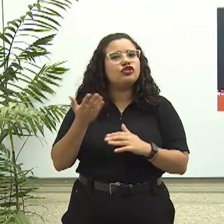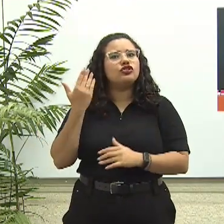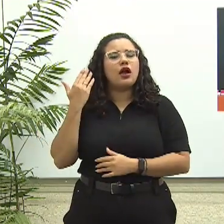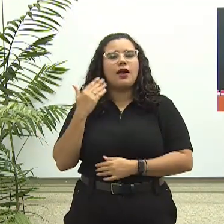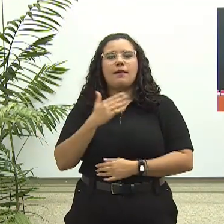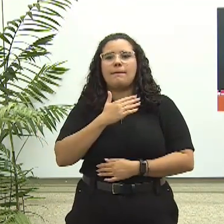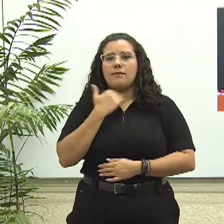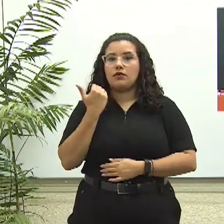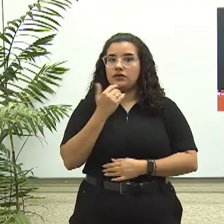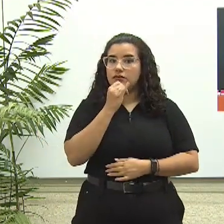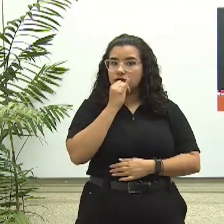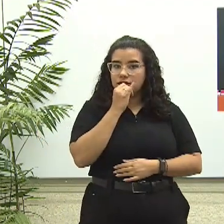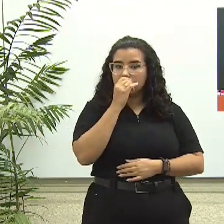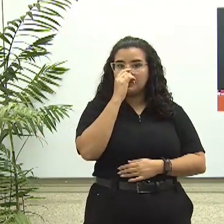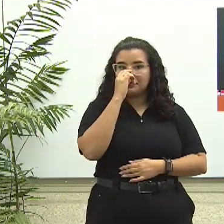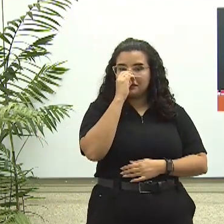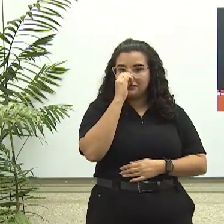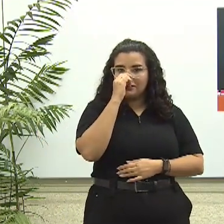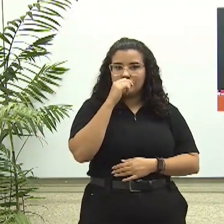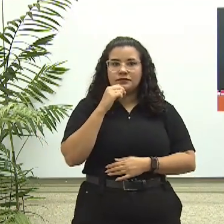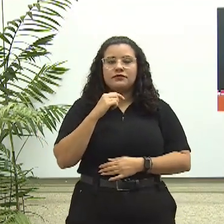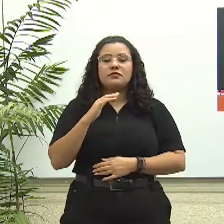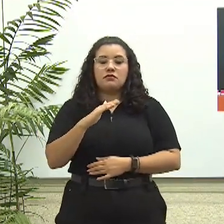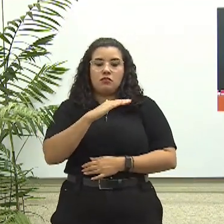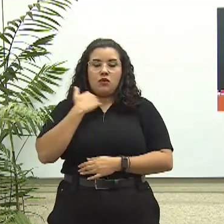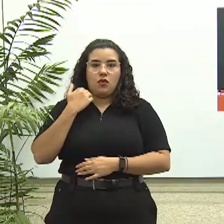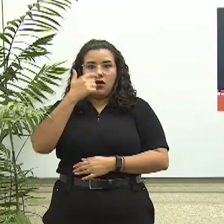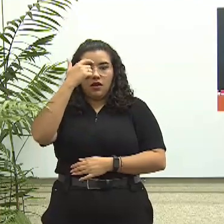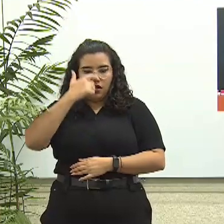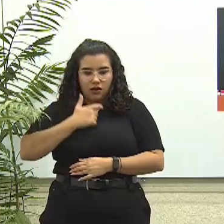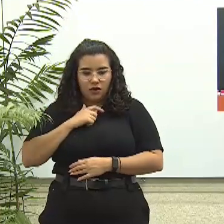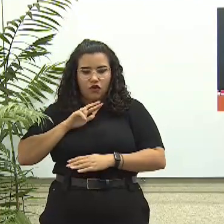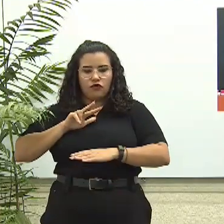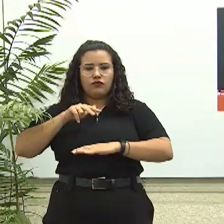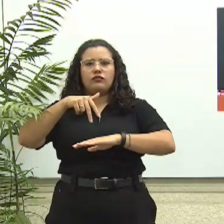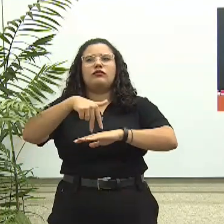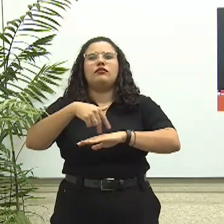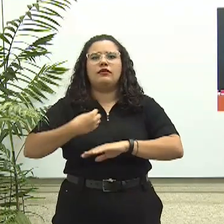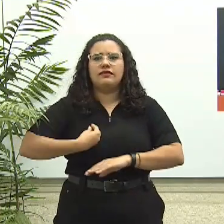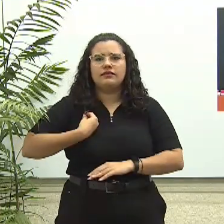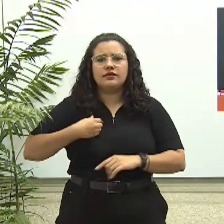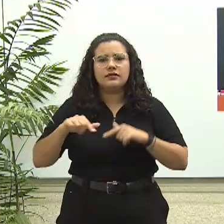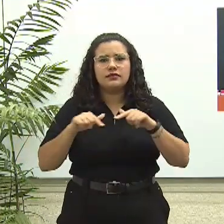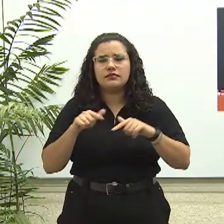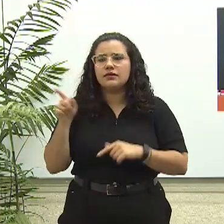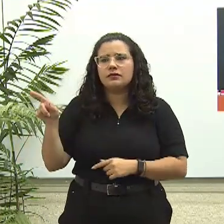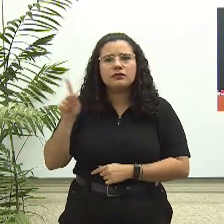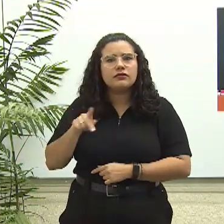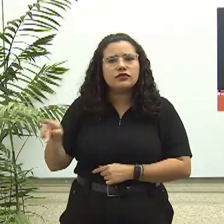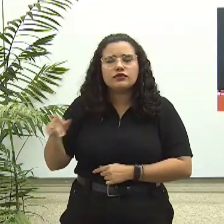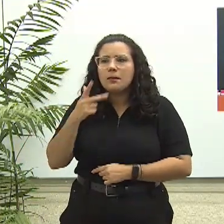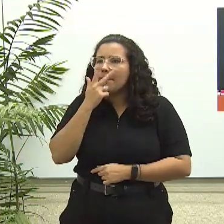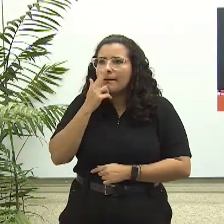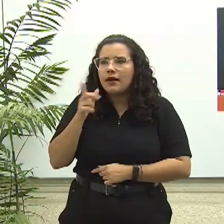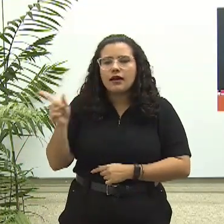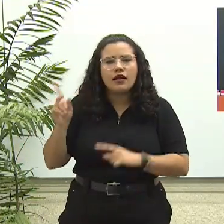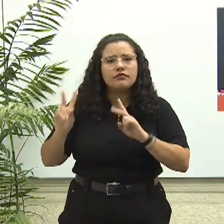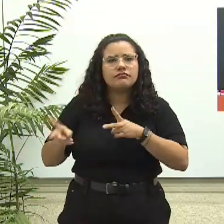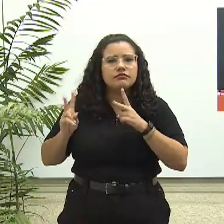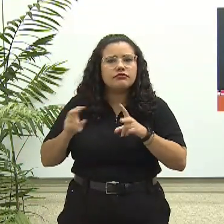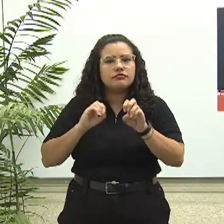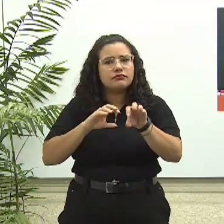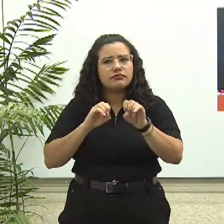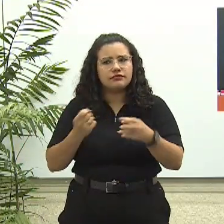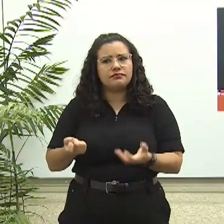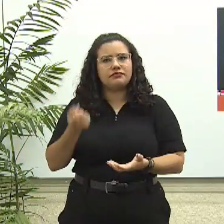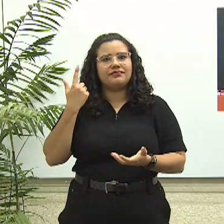quer dizer você morre é que nem o robocop Robocop morreu e volta volta vida para trabalhar e o professor parece que tá nesse caminho